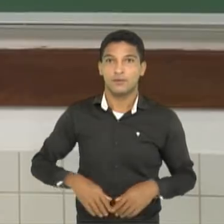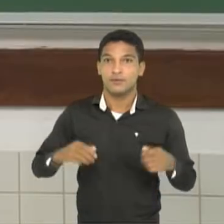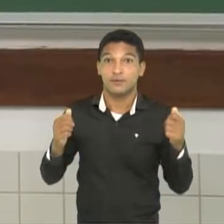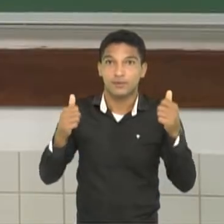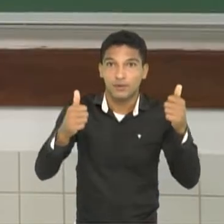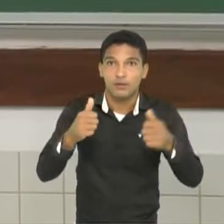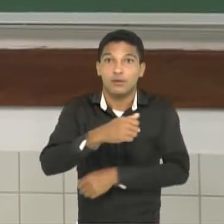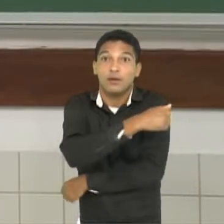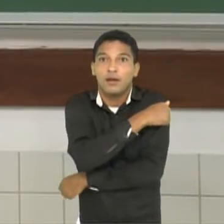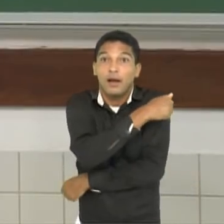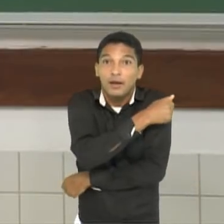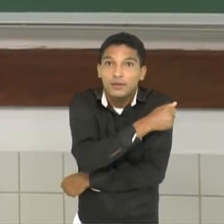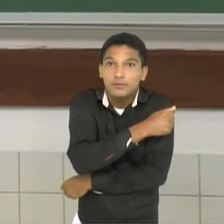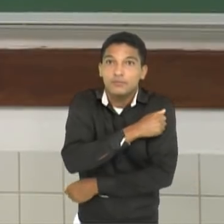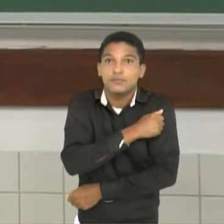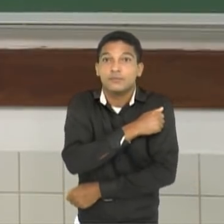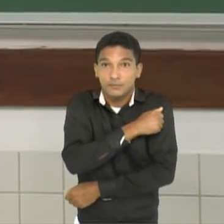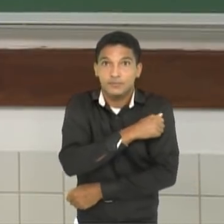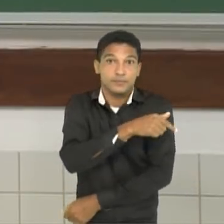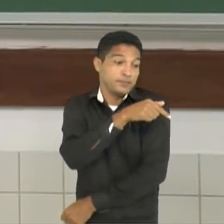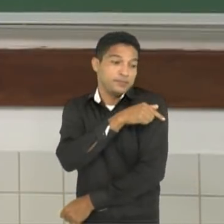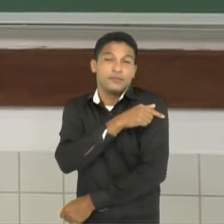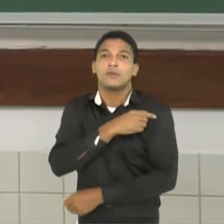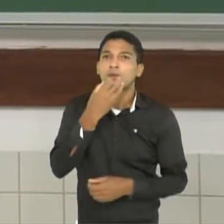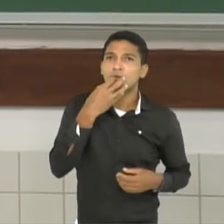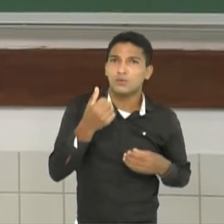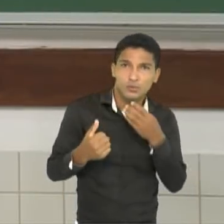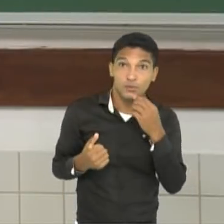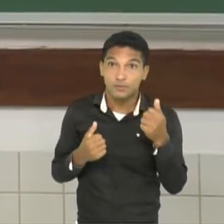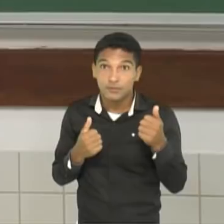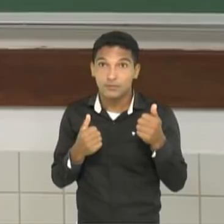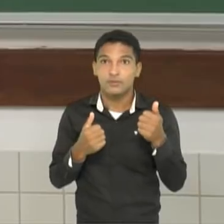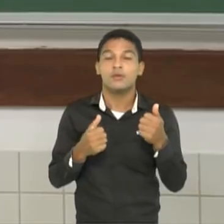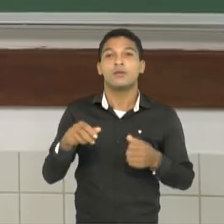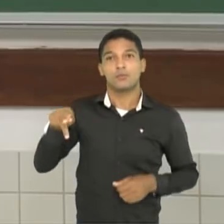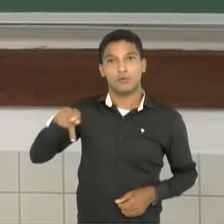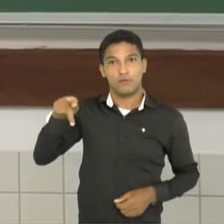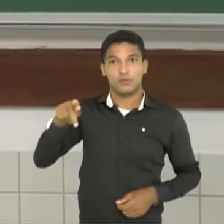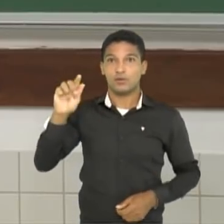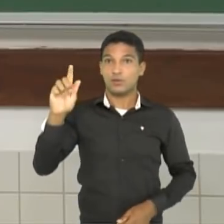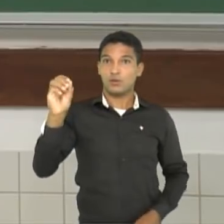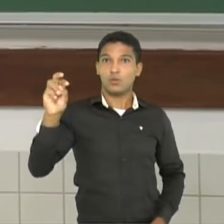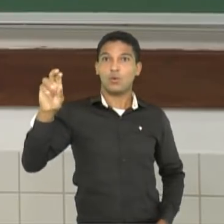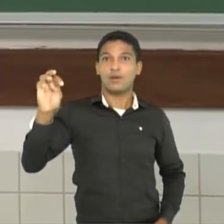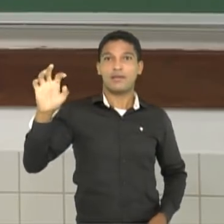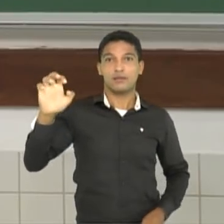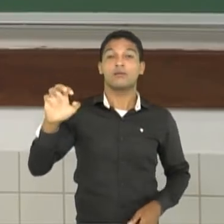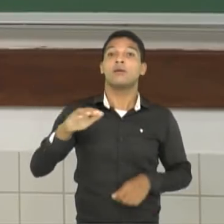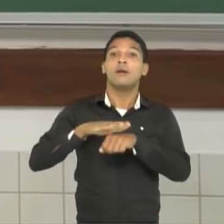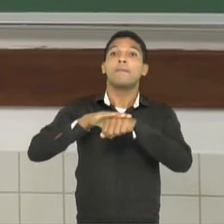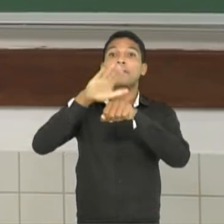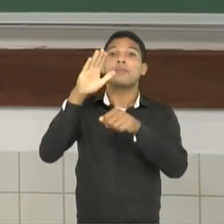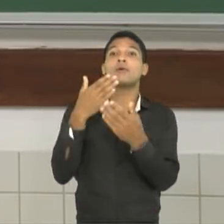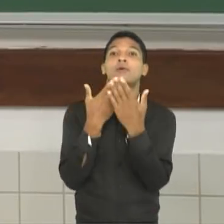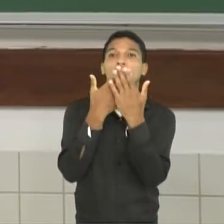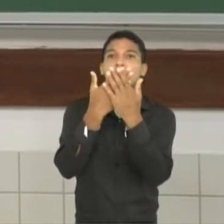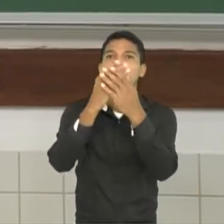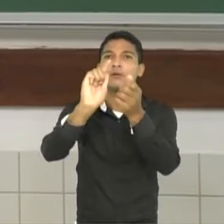Olá, meus queridos alunos do 7º ano, tudo bem com vocês? Professora Gorete Wozniak, mais uma aula de